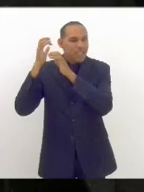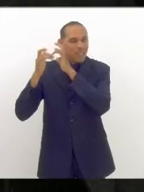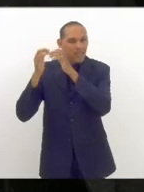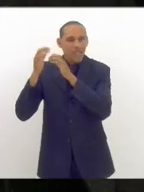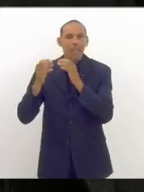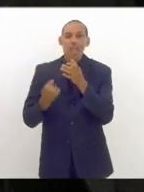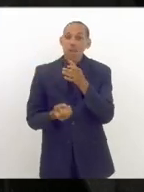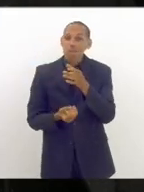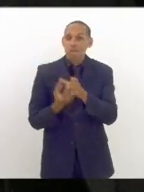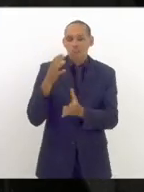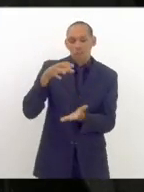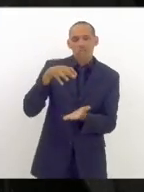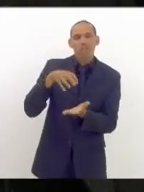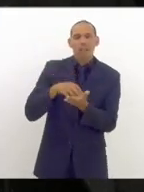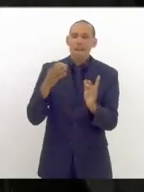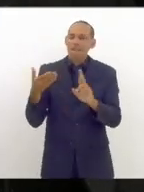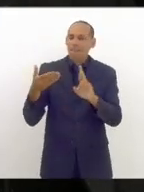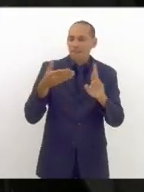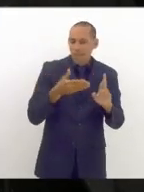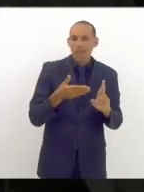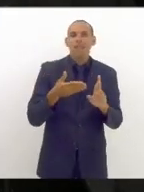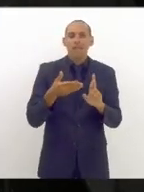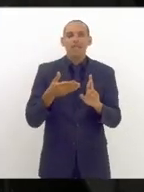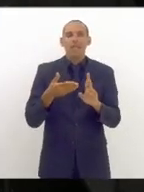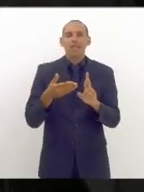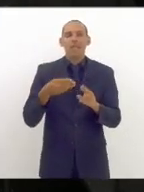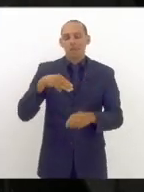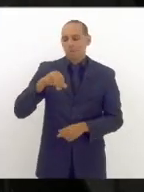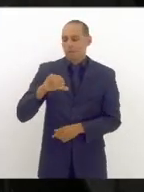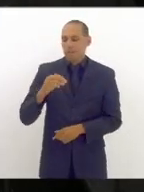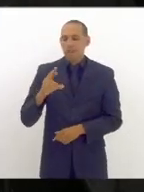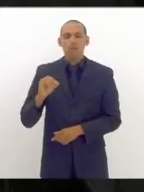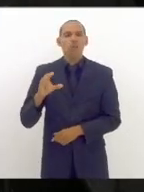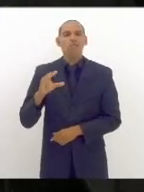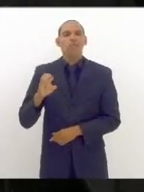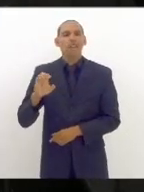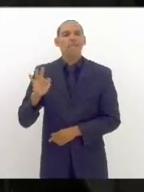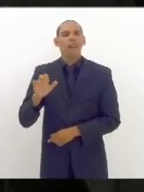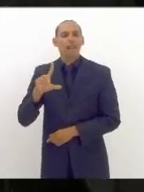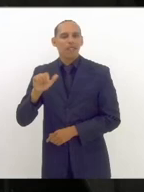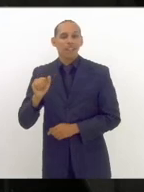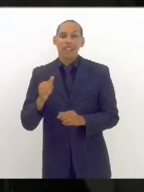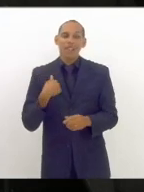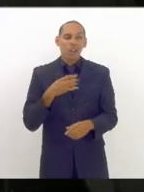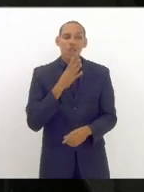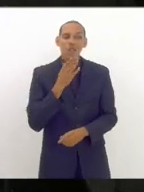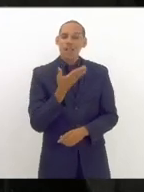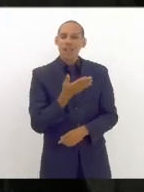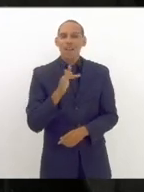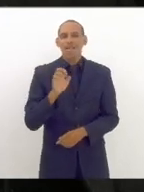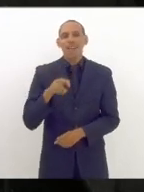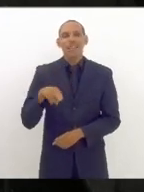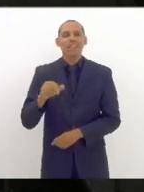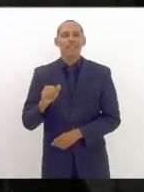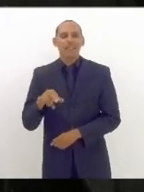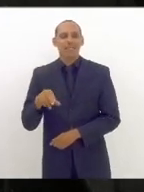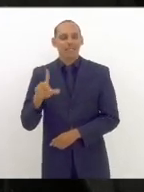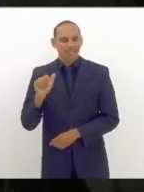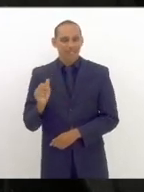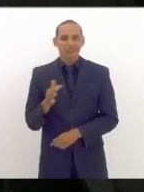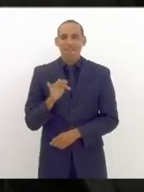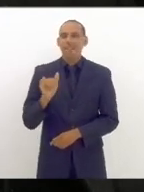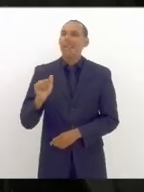aonde eu conheci a Fernanda Fialho, e nós montamos lá o maior centro de referência para crianças com microcefalia do Brasil, projeto